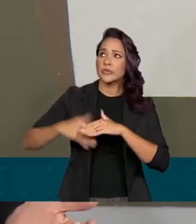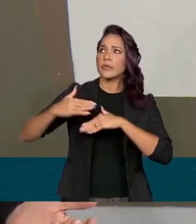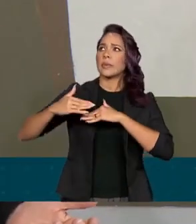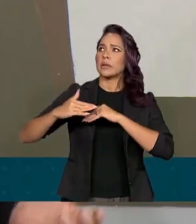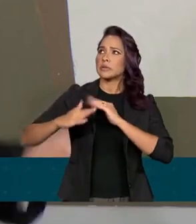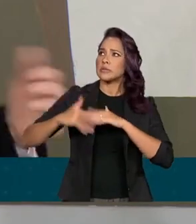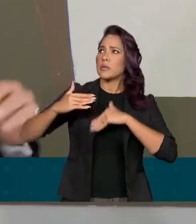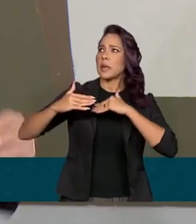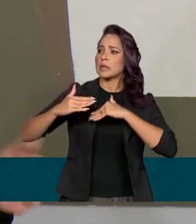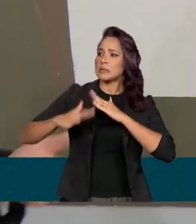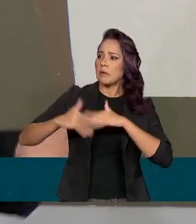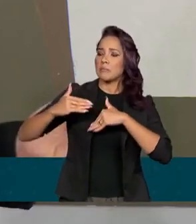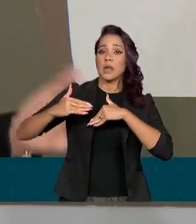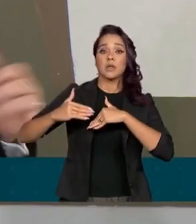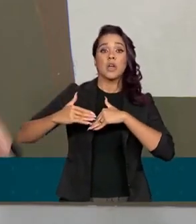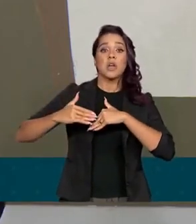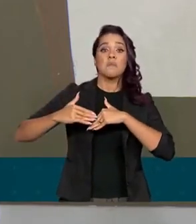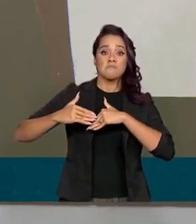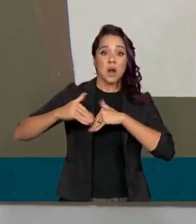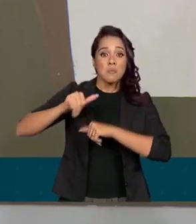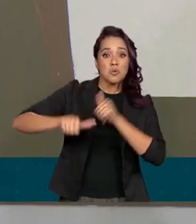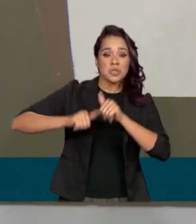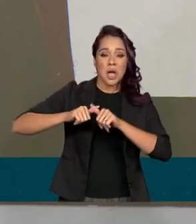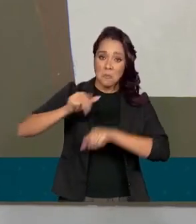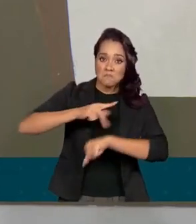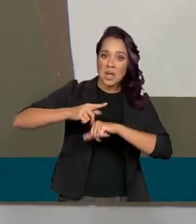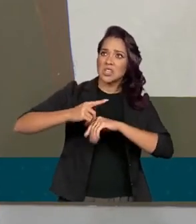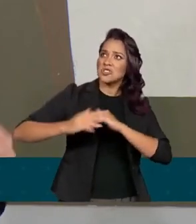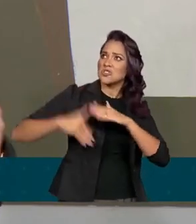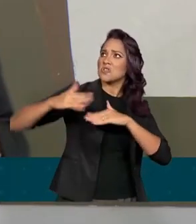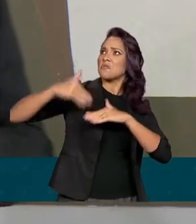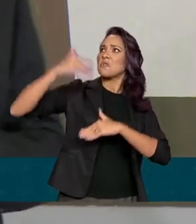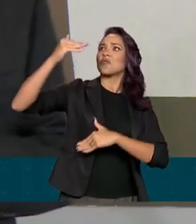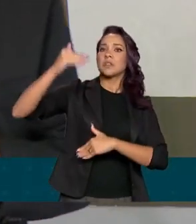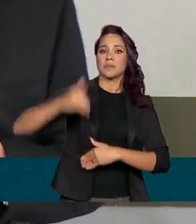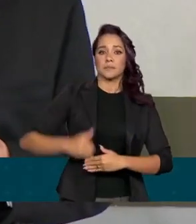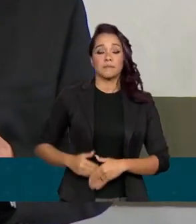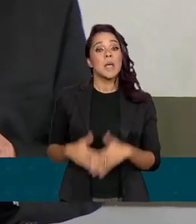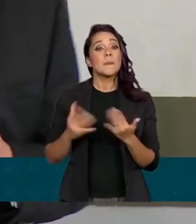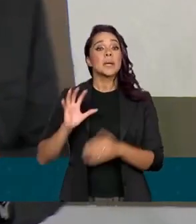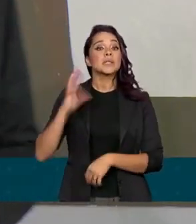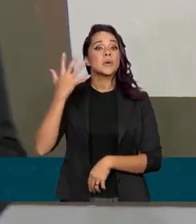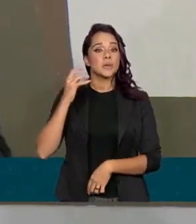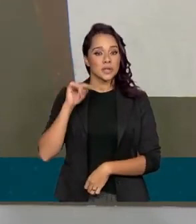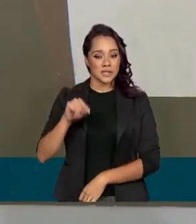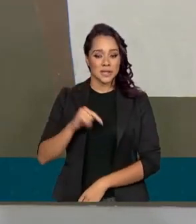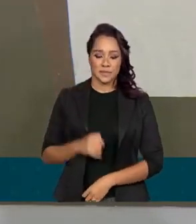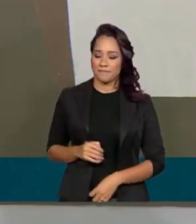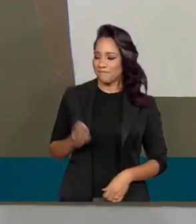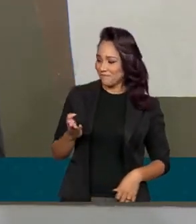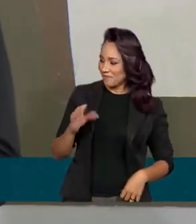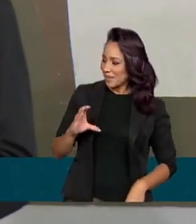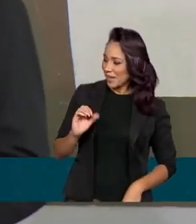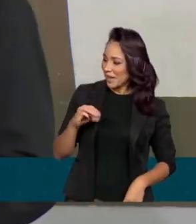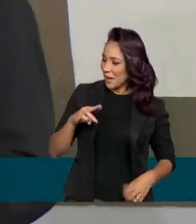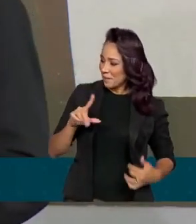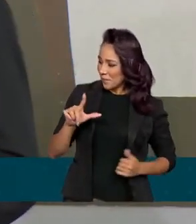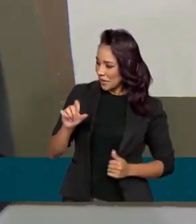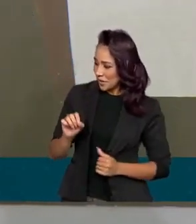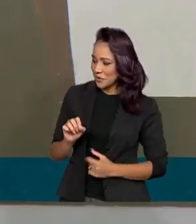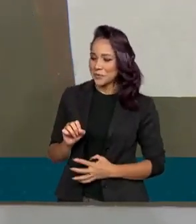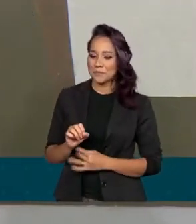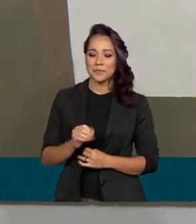desenvolvimento para se transformar num país desenvolvido. E para que isso aconteça, meu caro Camilo, minha